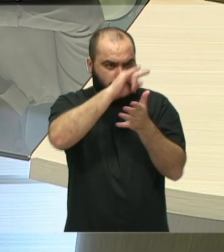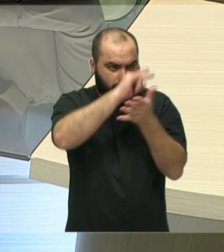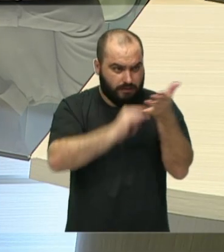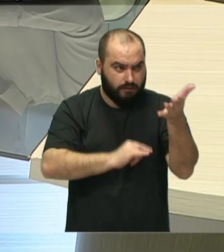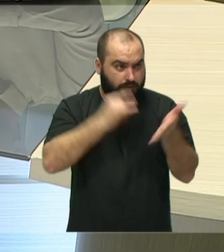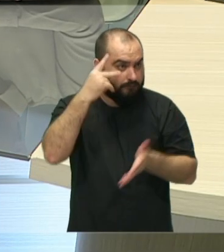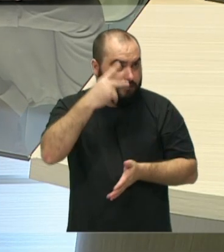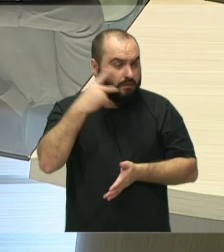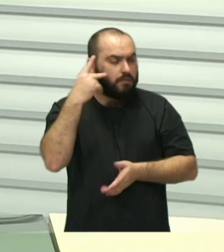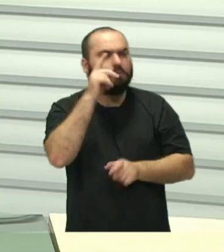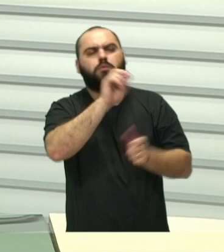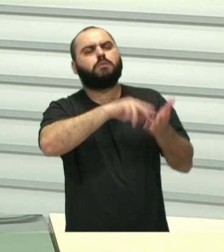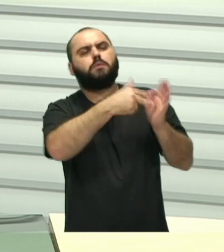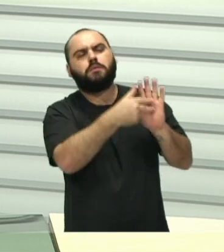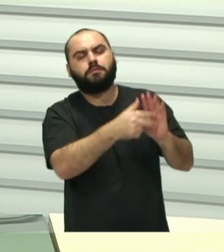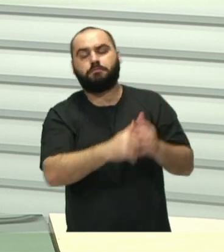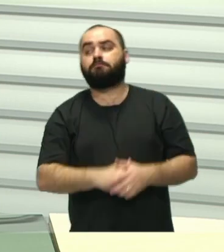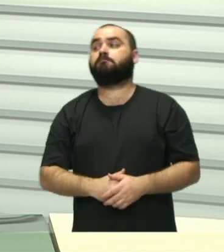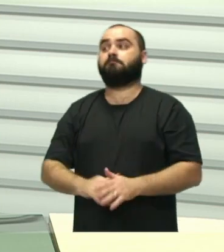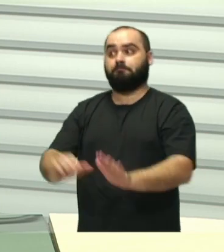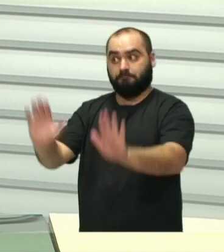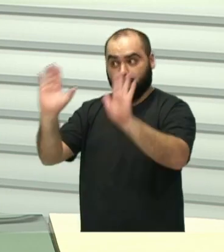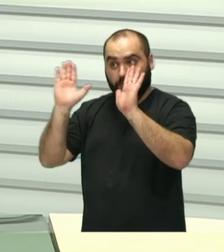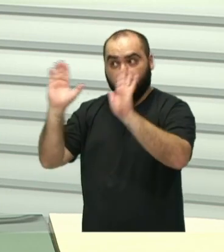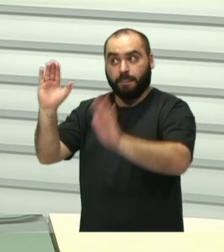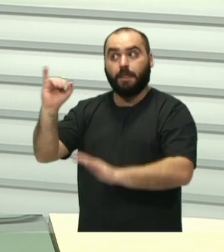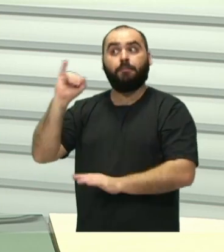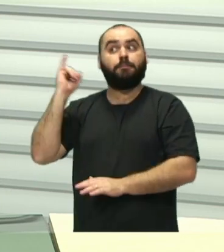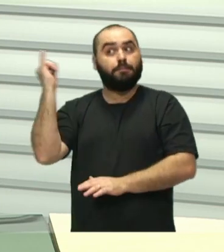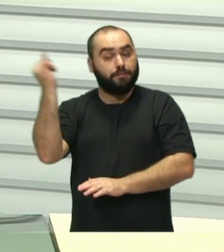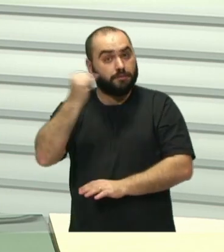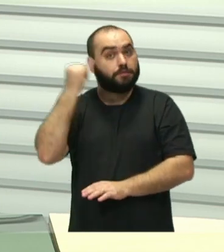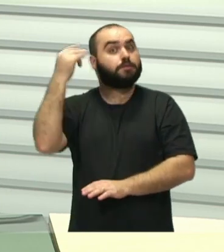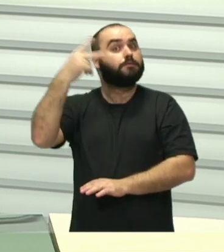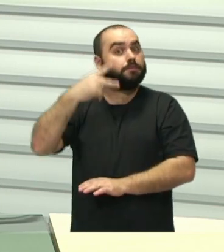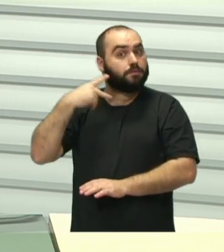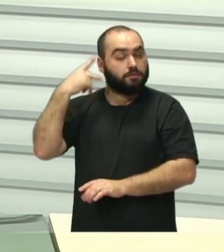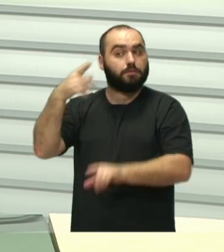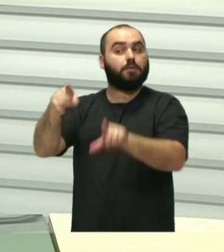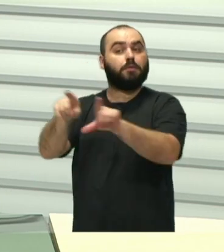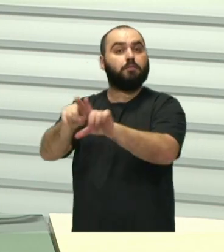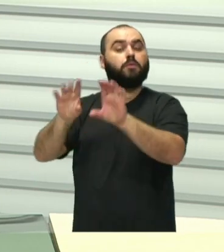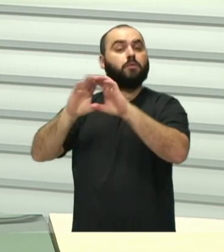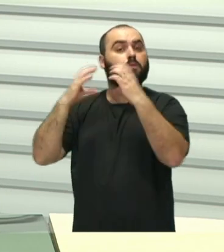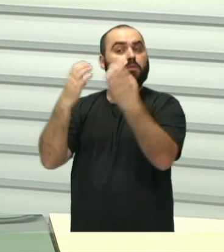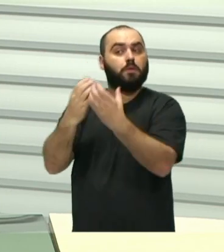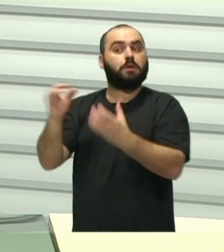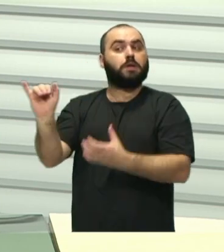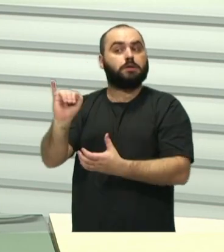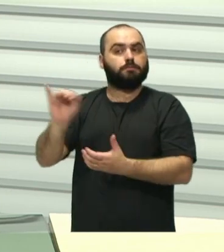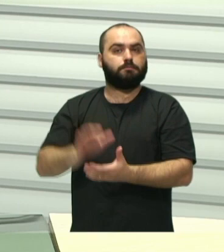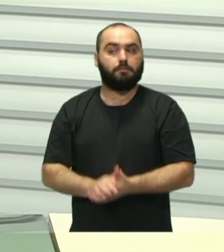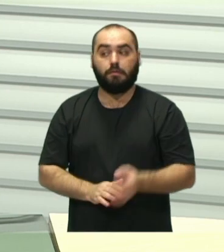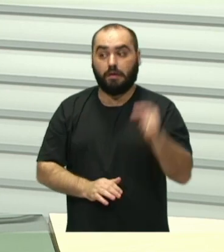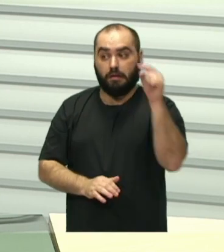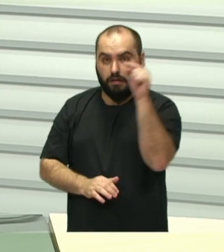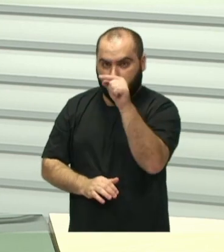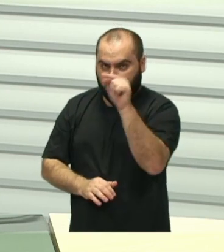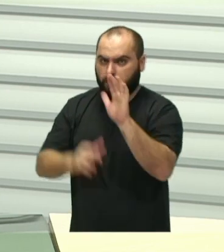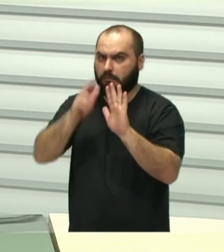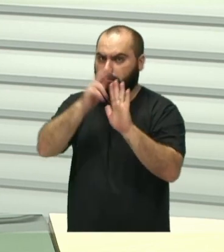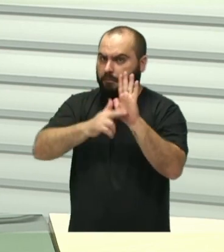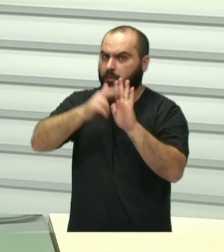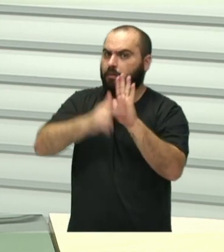bastante importante para os vereadores e para comunidade tá jejum nós temos no Regimento que essas respostas do executivo